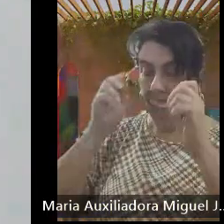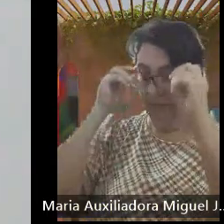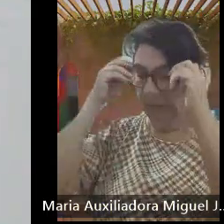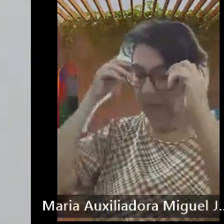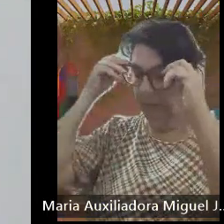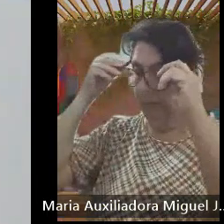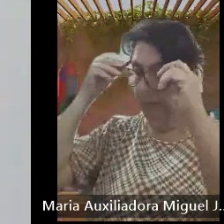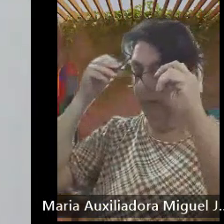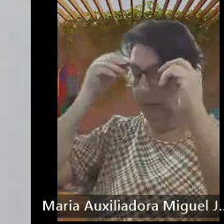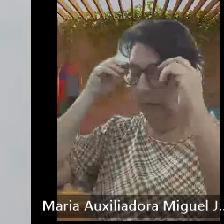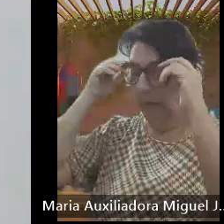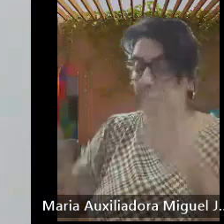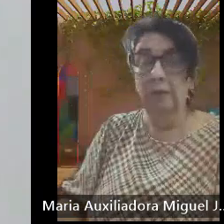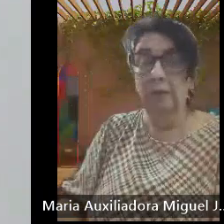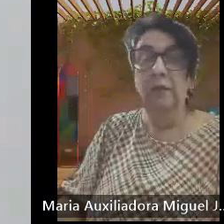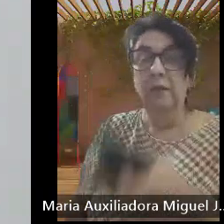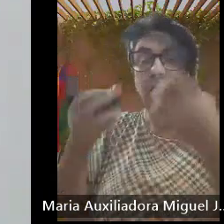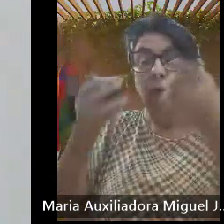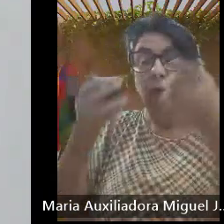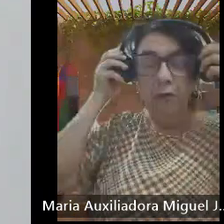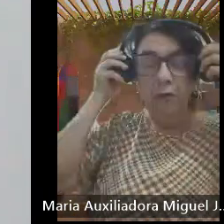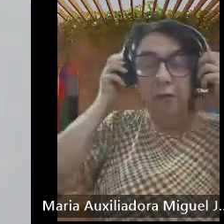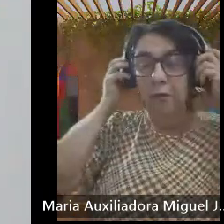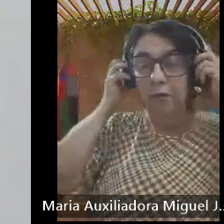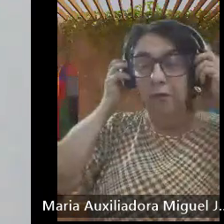Professora, se não tiver ninguém, eu queria fazer mais uma pergunta.